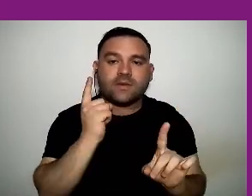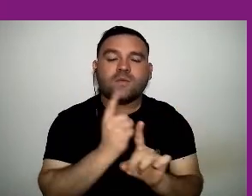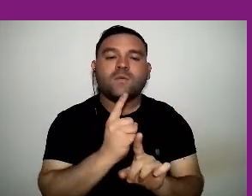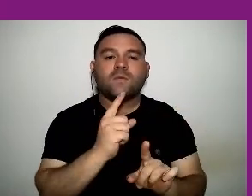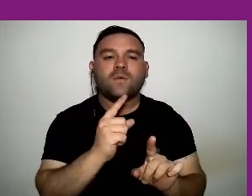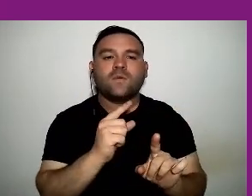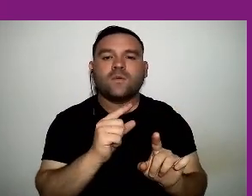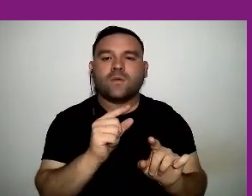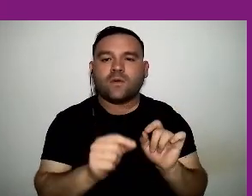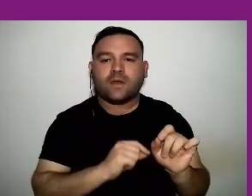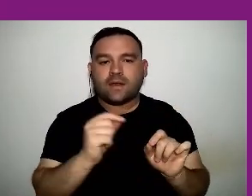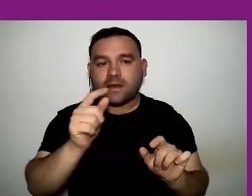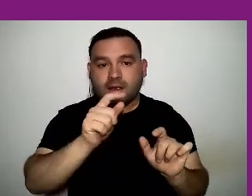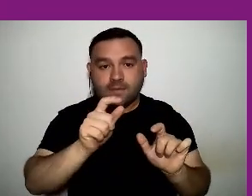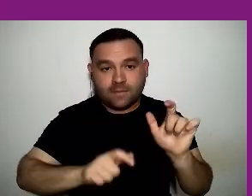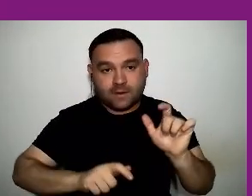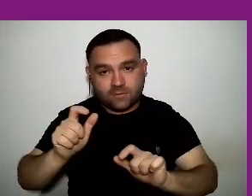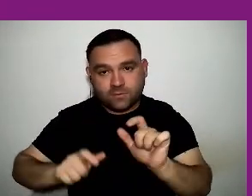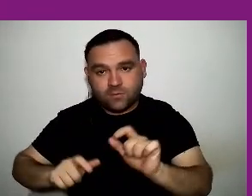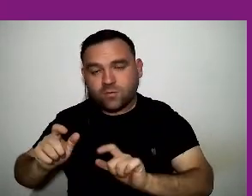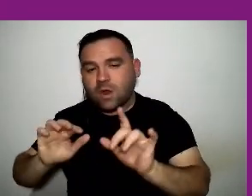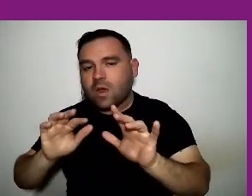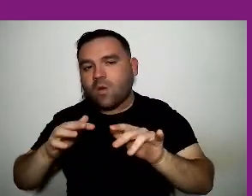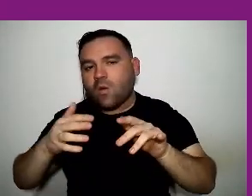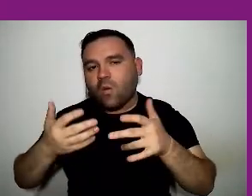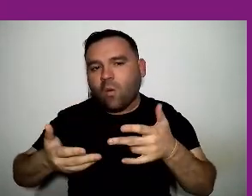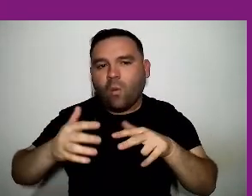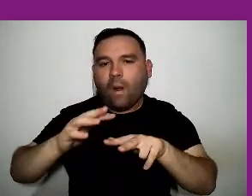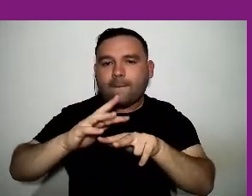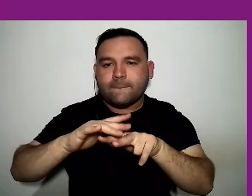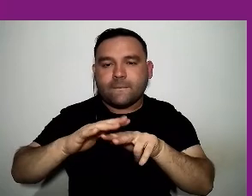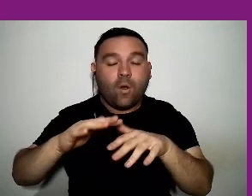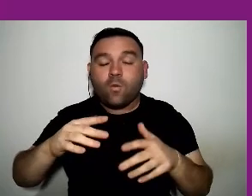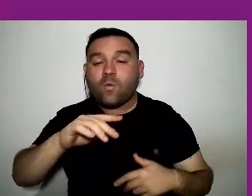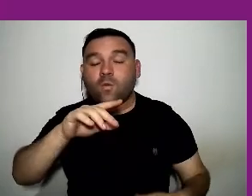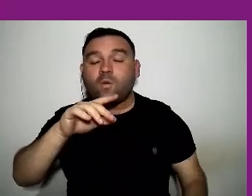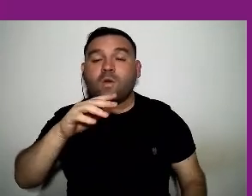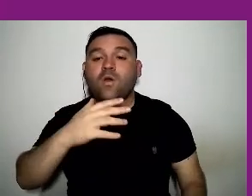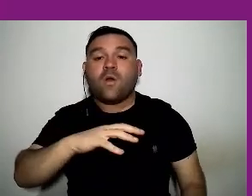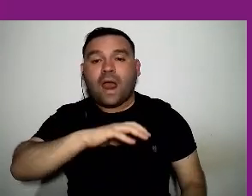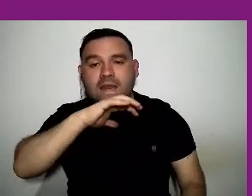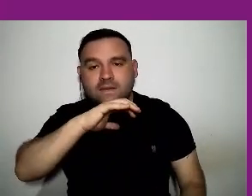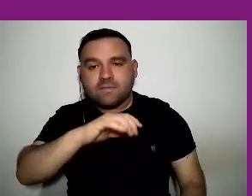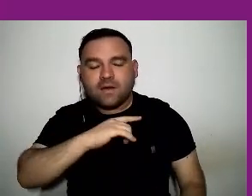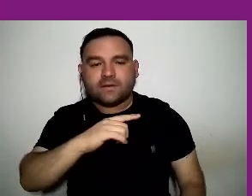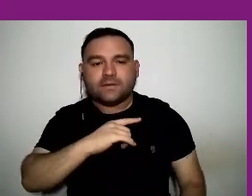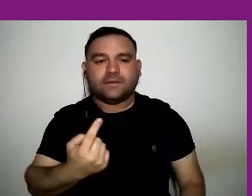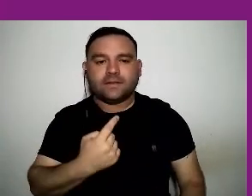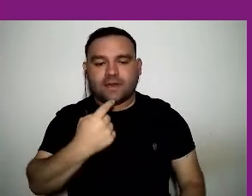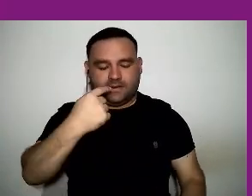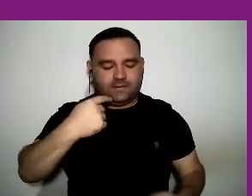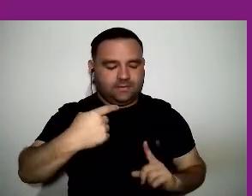que nas pessoas ou nos animais submetidos à ventilação